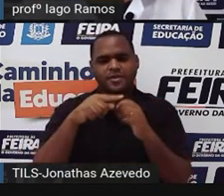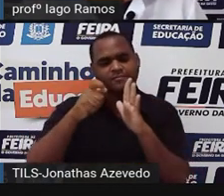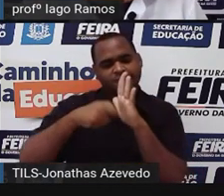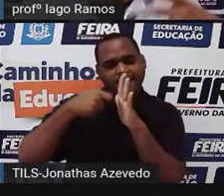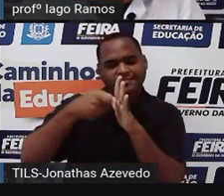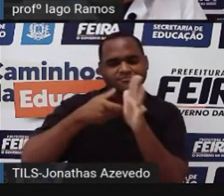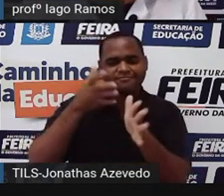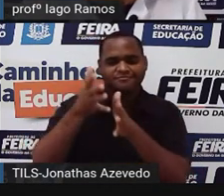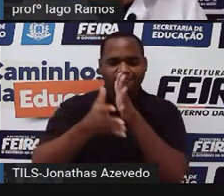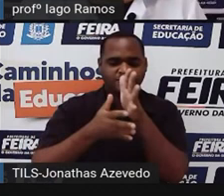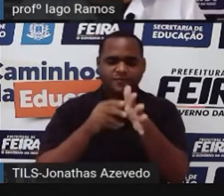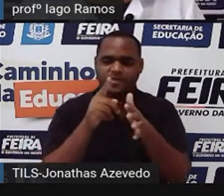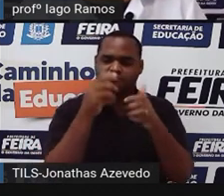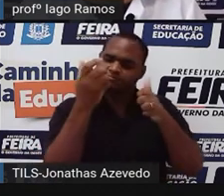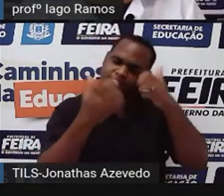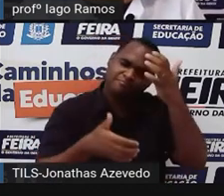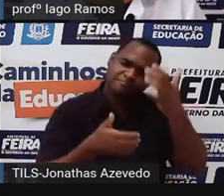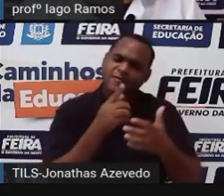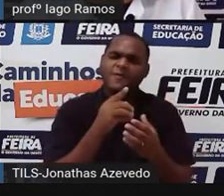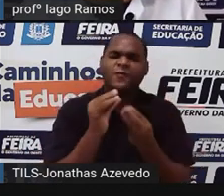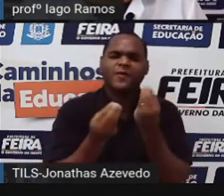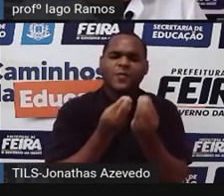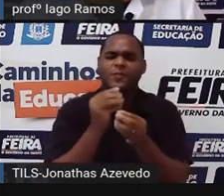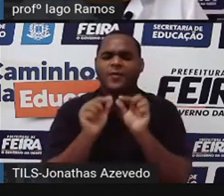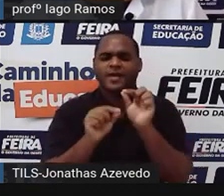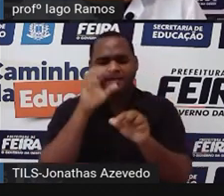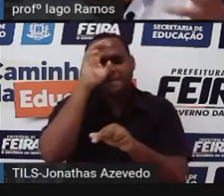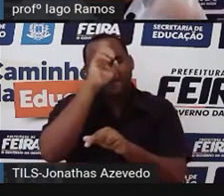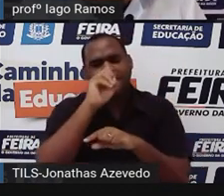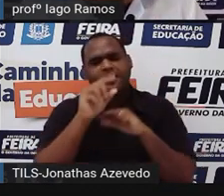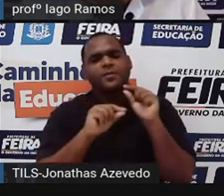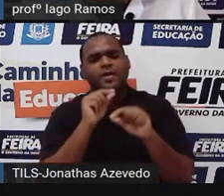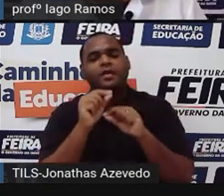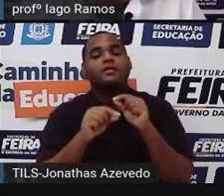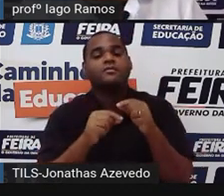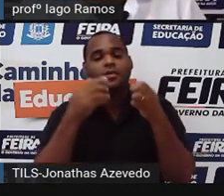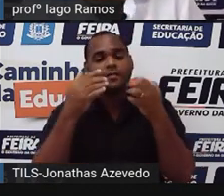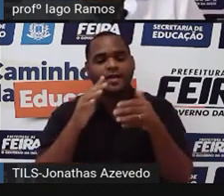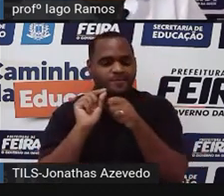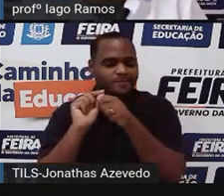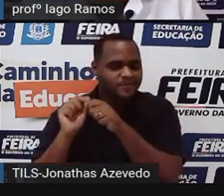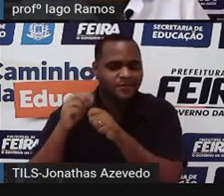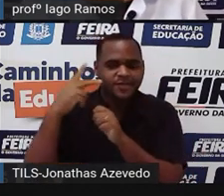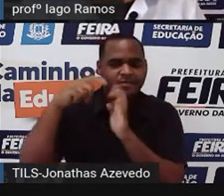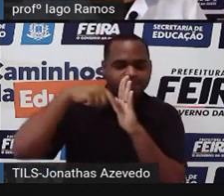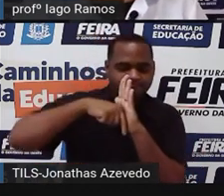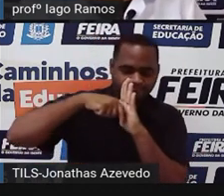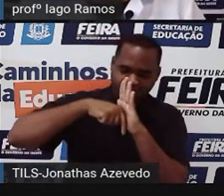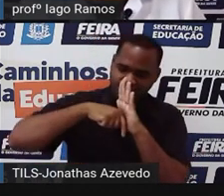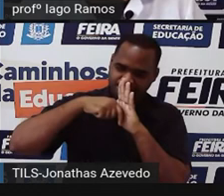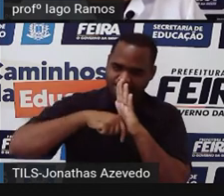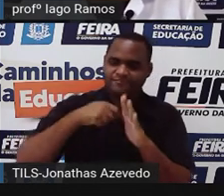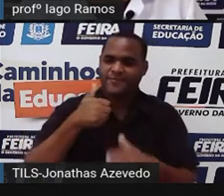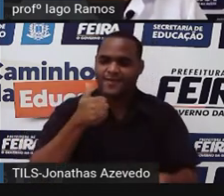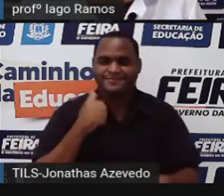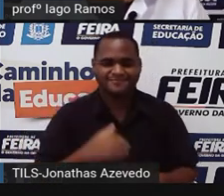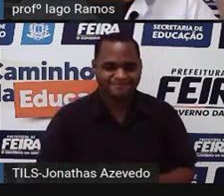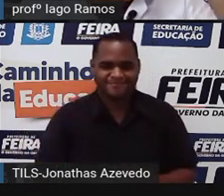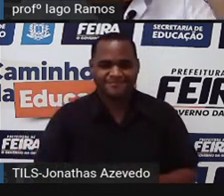áudio contando para você mesmo o que é que você aprendeu, tá? Quando você fizer isso, você está se autoavaliando,